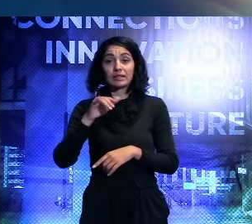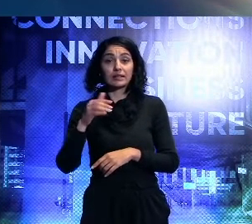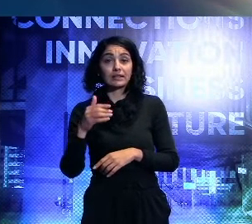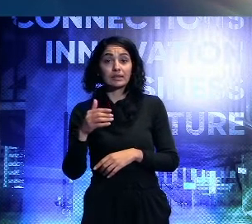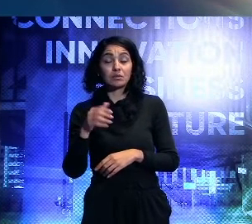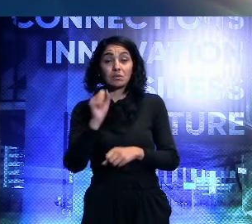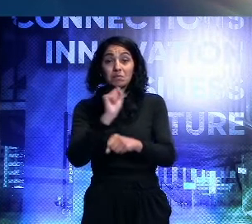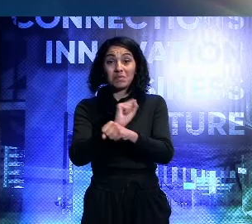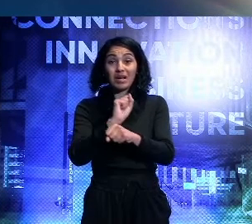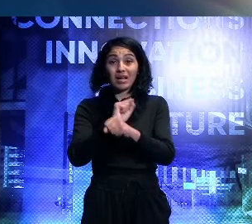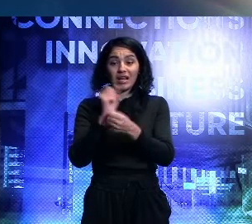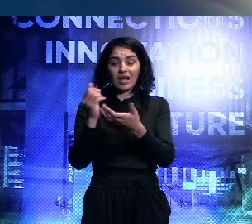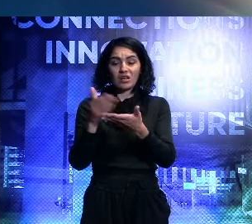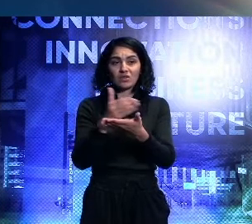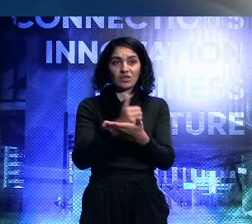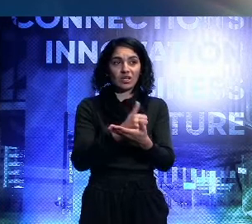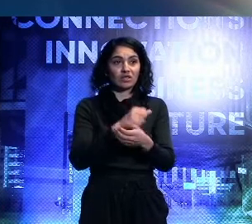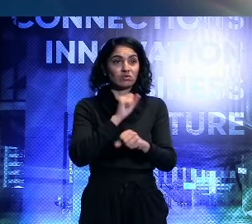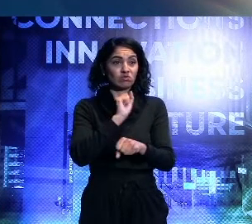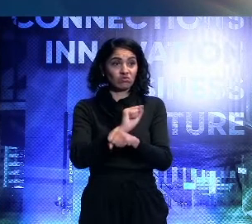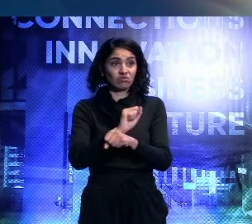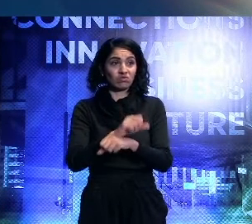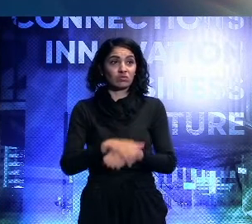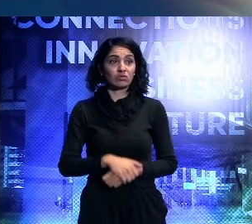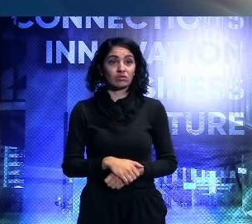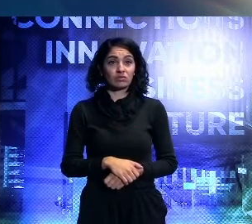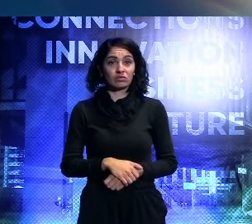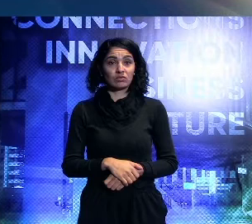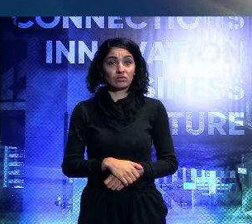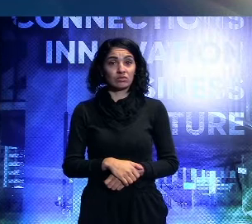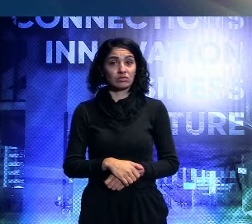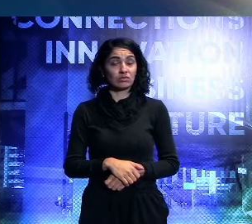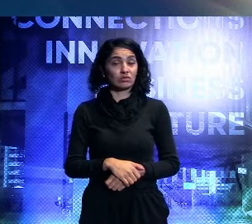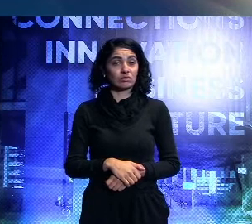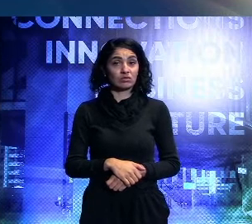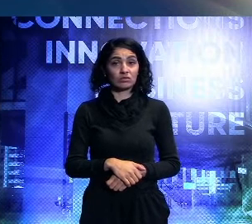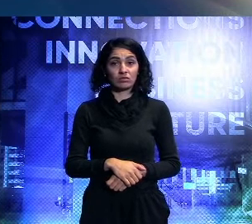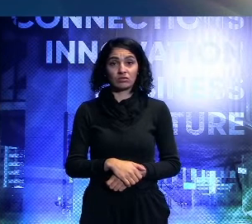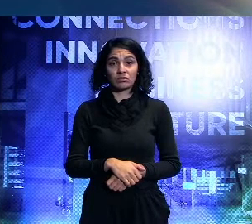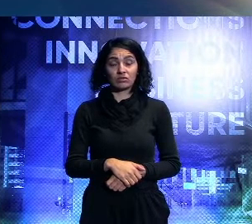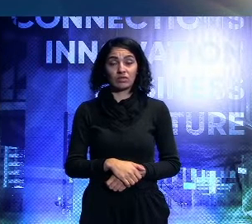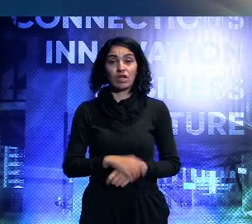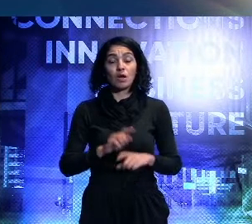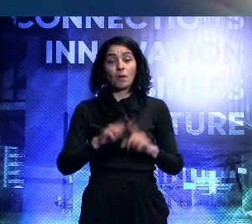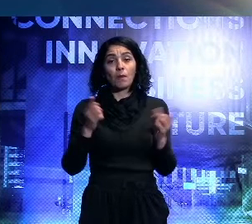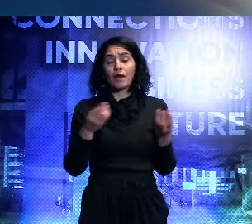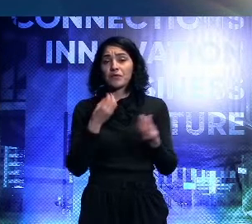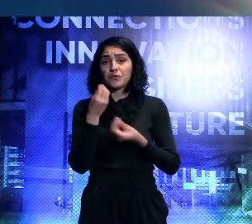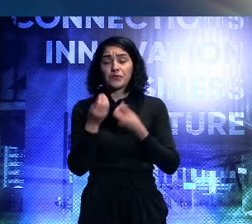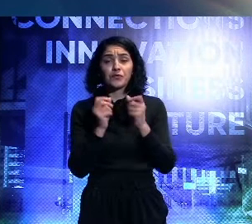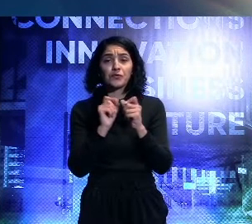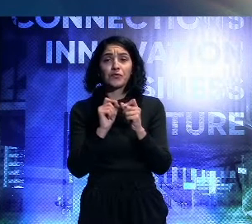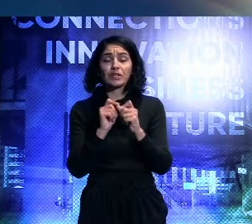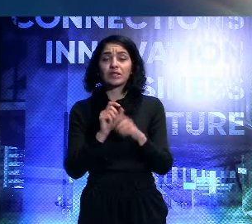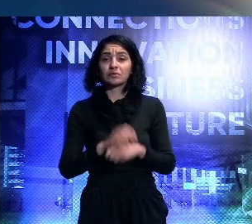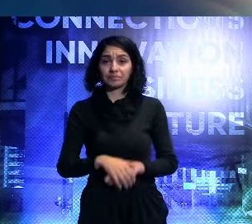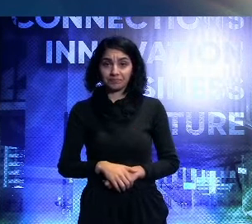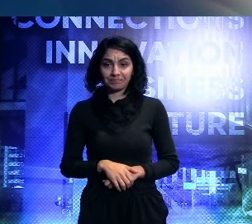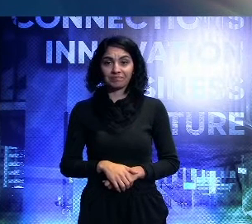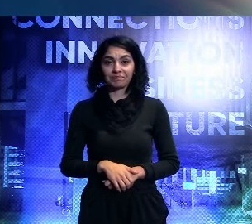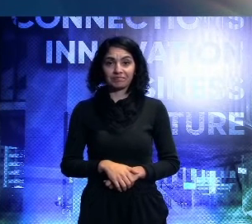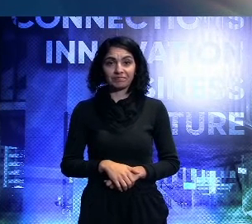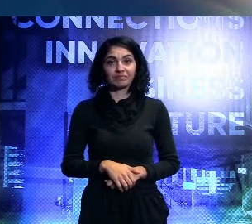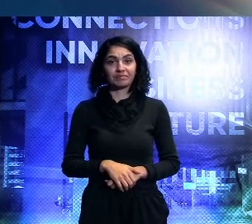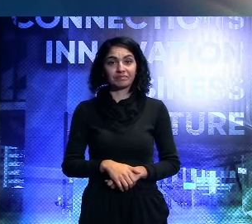parar? Todo mundo fala, vai ficar fora. Tá bom, isso eu sei. Mas e aí, o que a gente faz? Não é? Mega